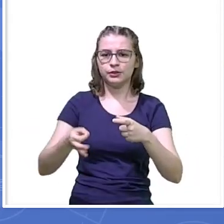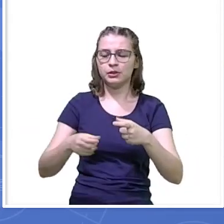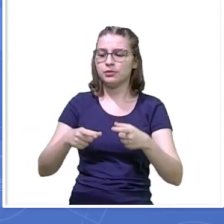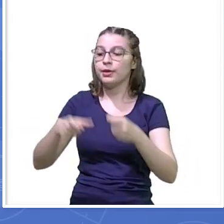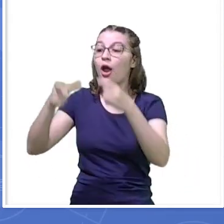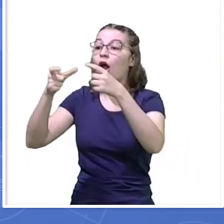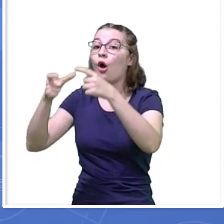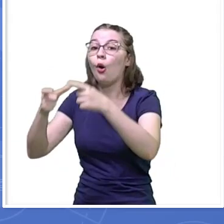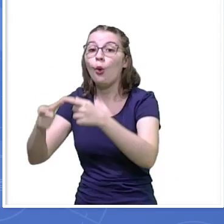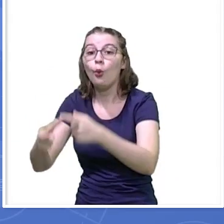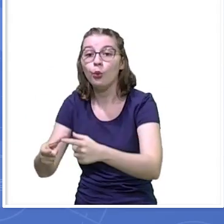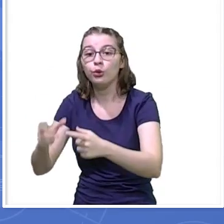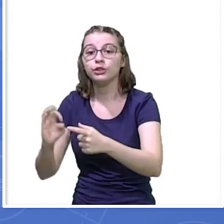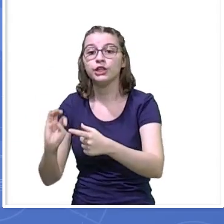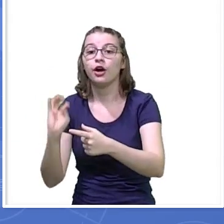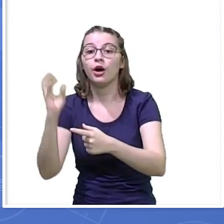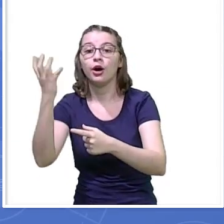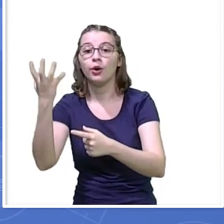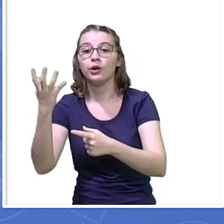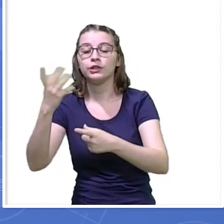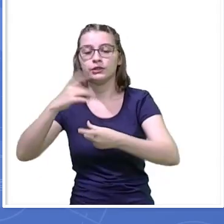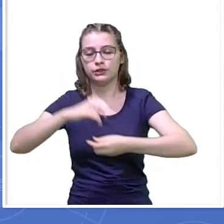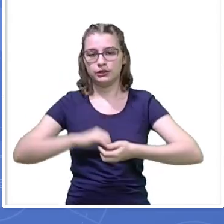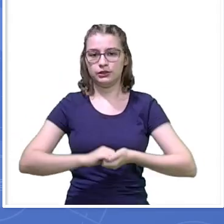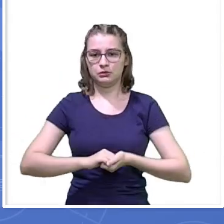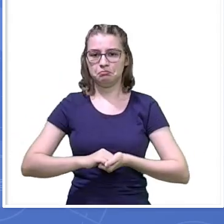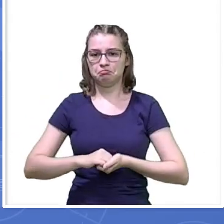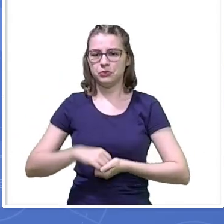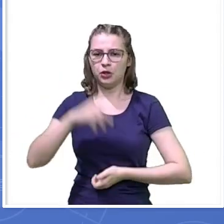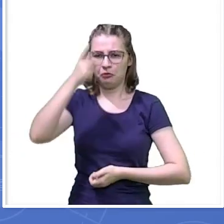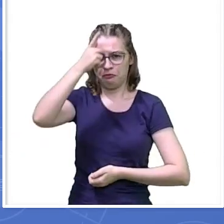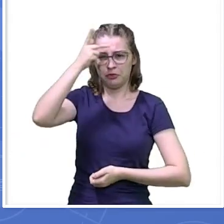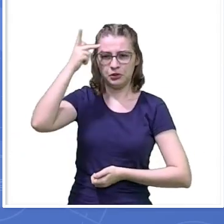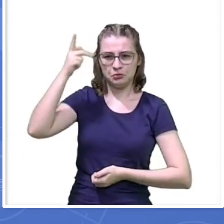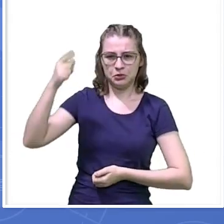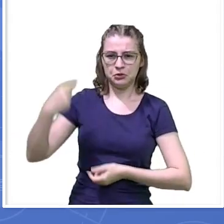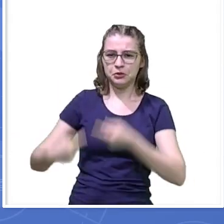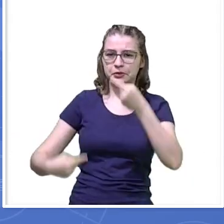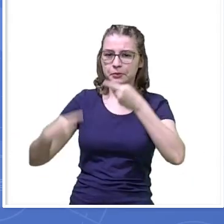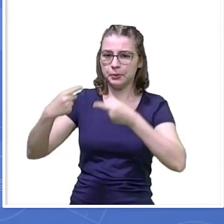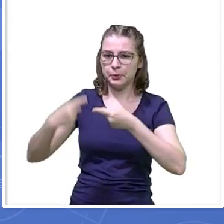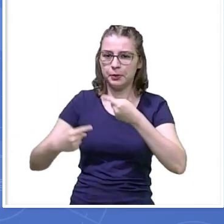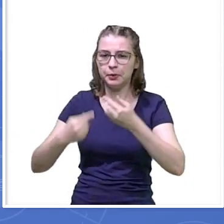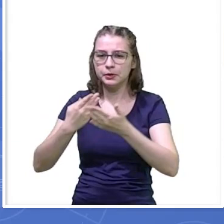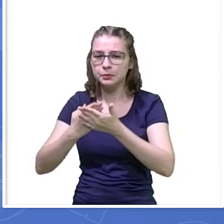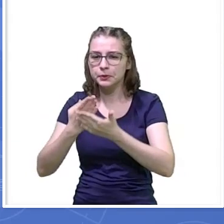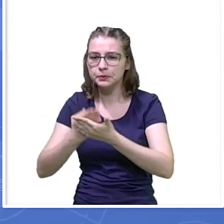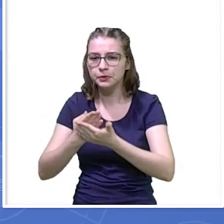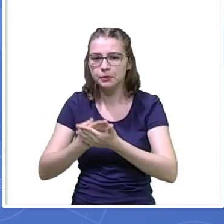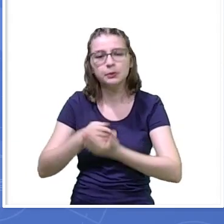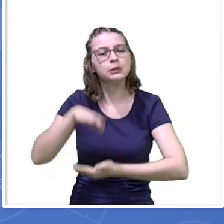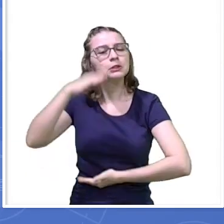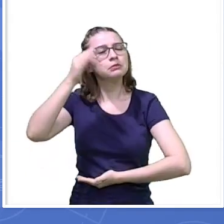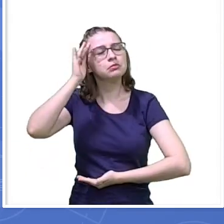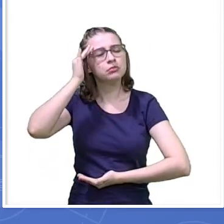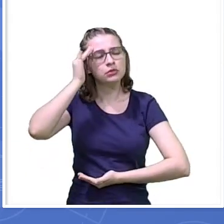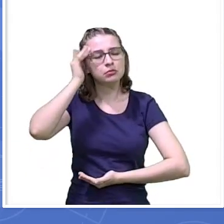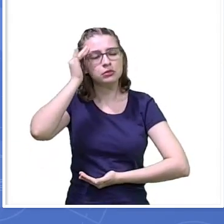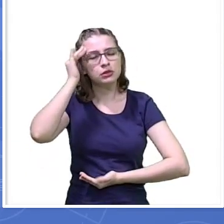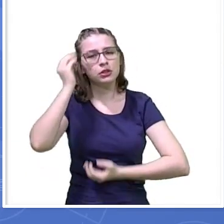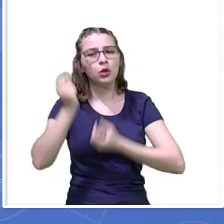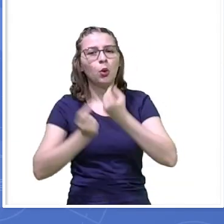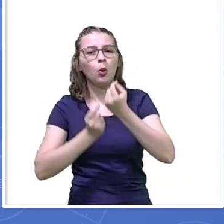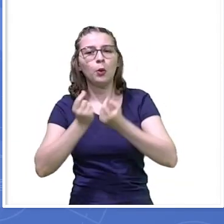estão acontecendo. Tem muitos pensadores, né, muitas pessoas, muitos estudiosos que sempre tentam entender o que